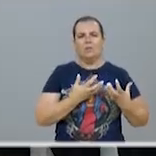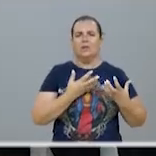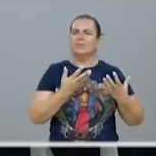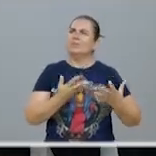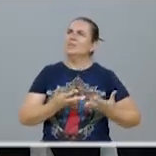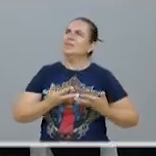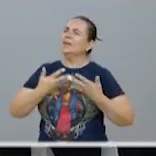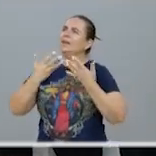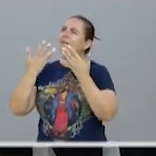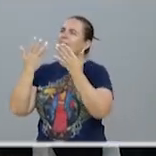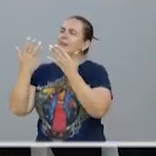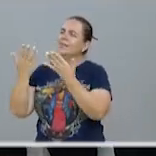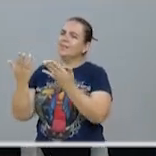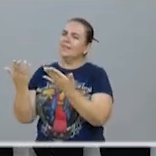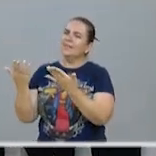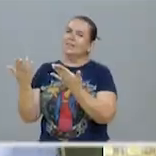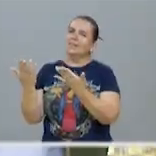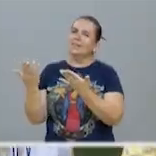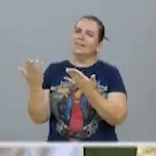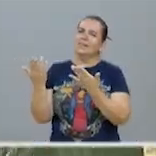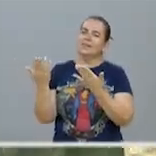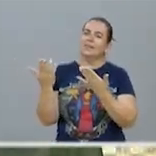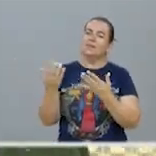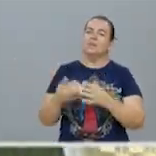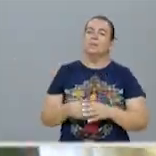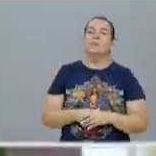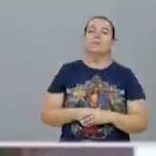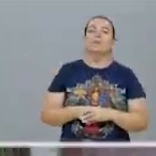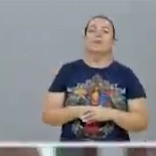te entregarei. Fica de pé.